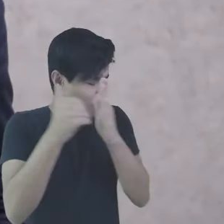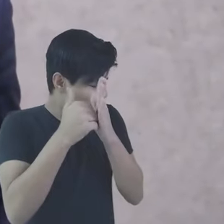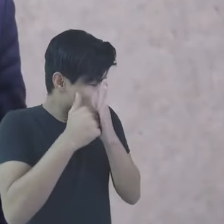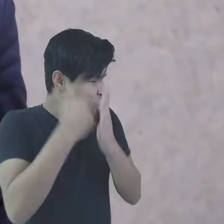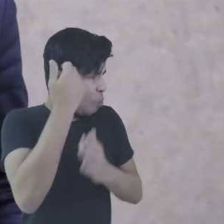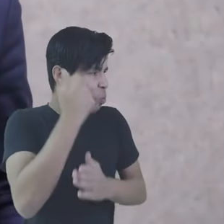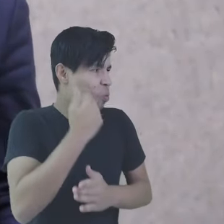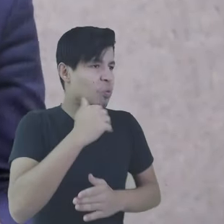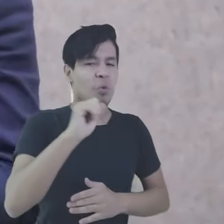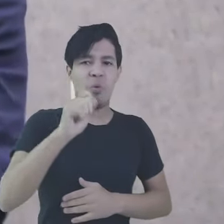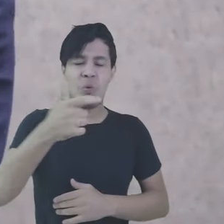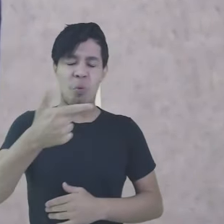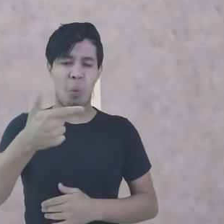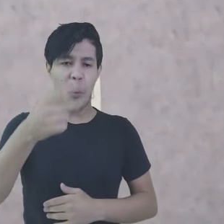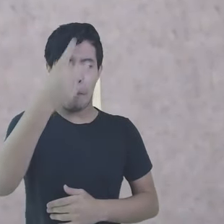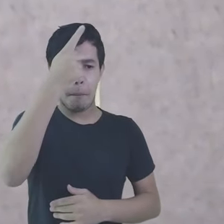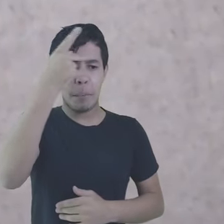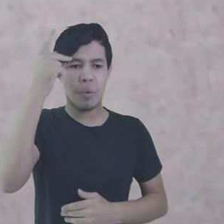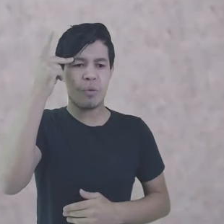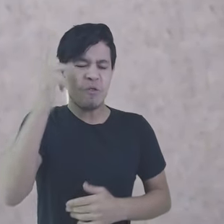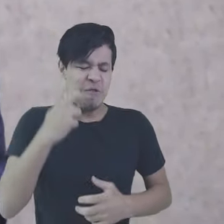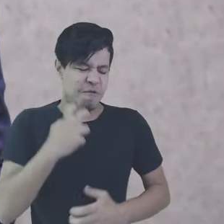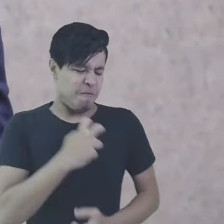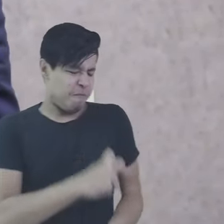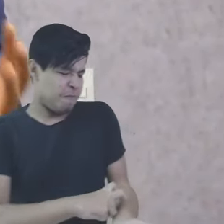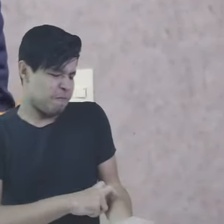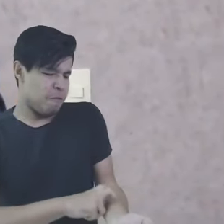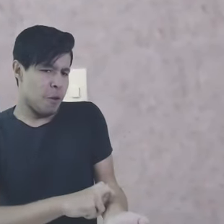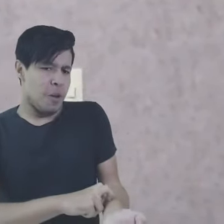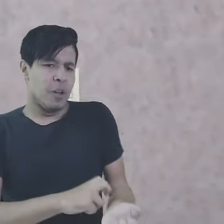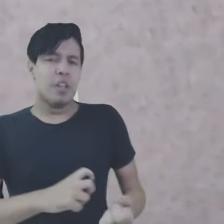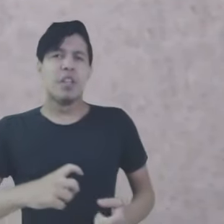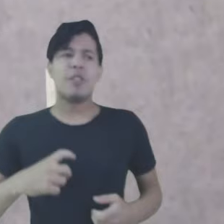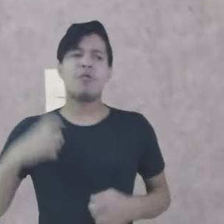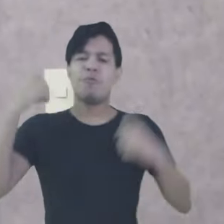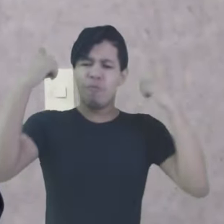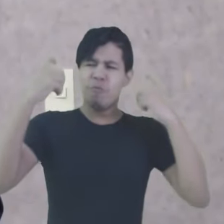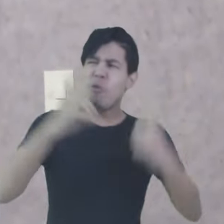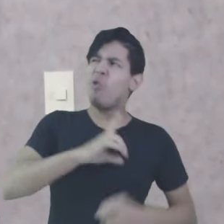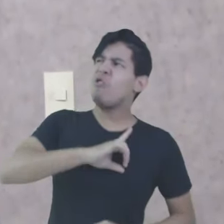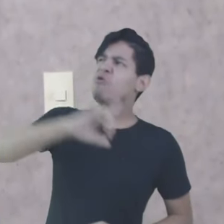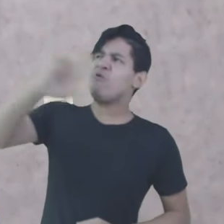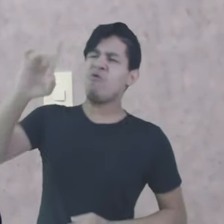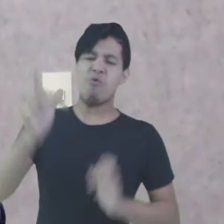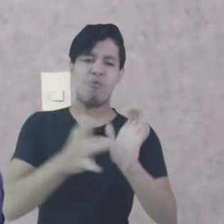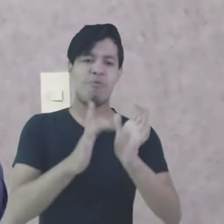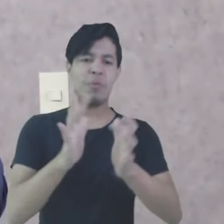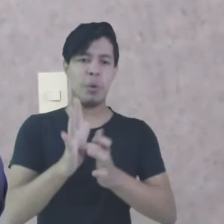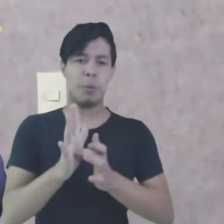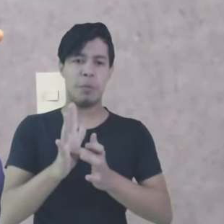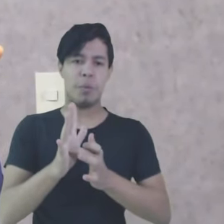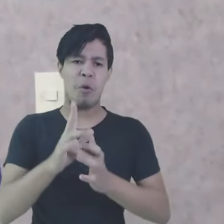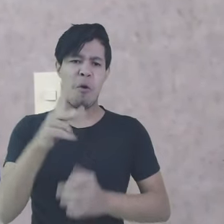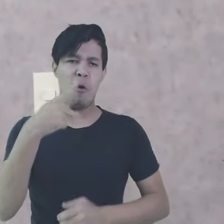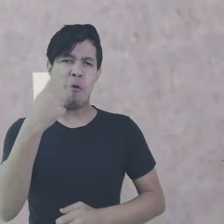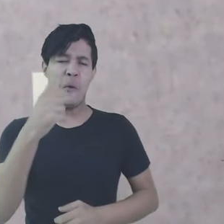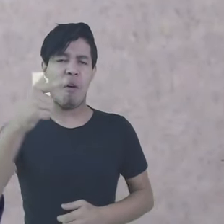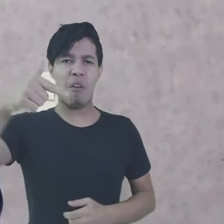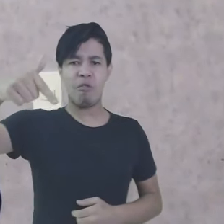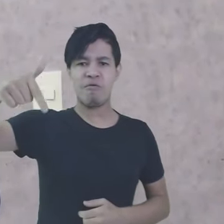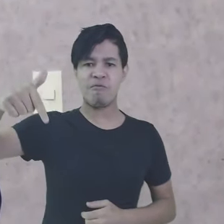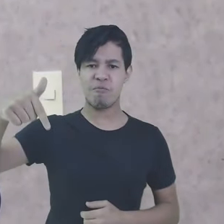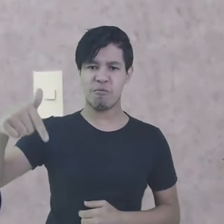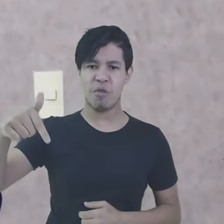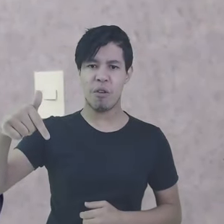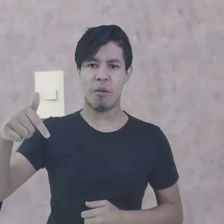se assenta no trono, que é o Pai, e da ira do Cordeiro, que é Jesus. Apocalipse 1, verso 4. João diz que ele escreve às sete igrejas da parte daquele que é,